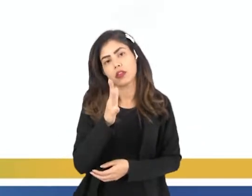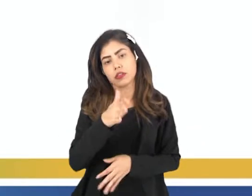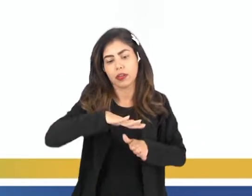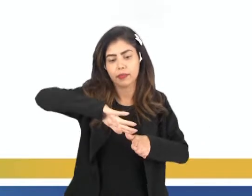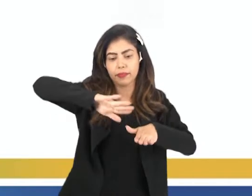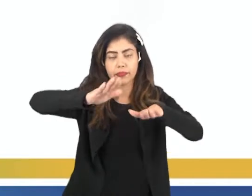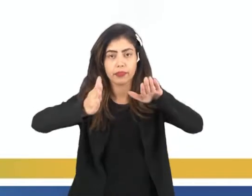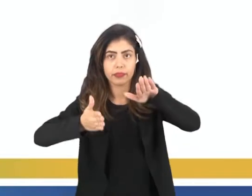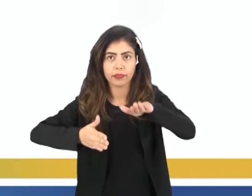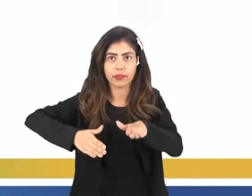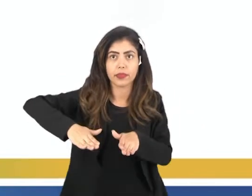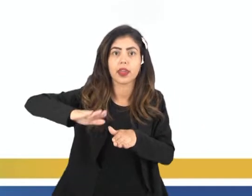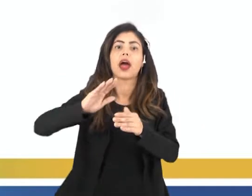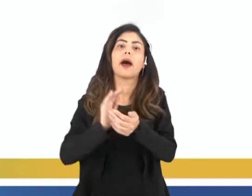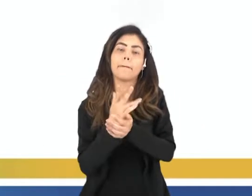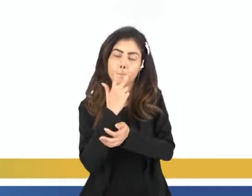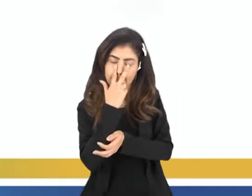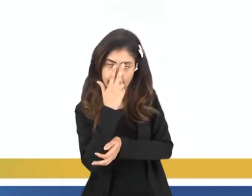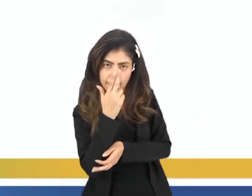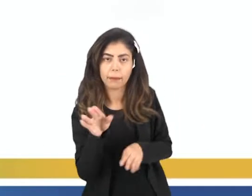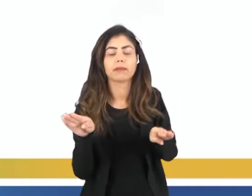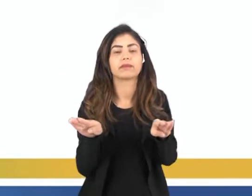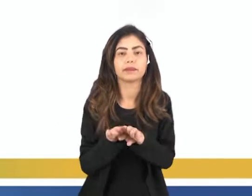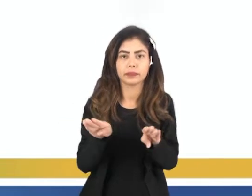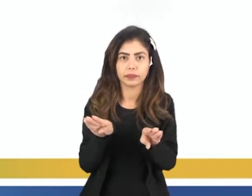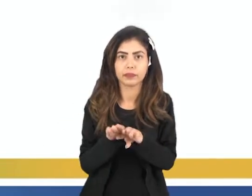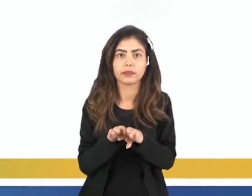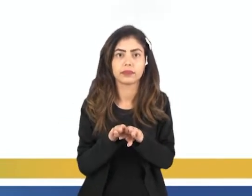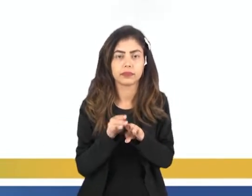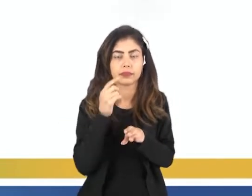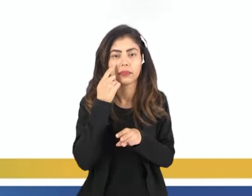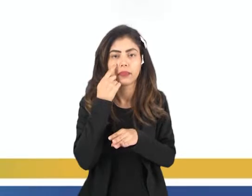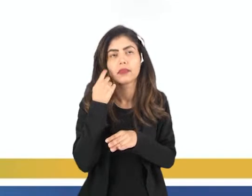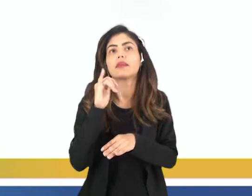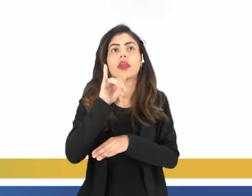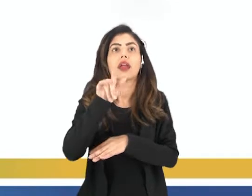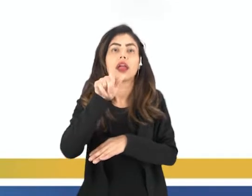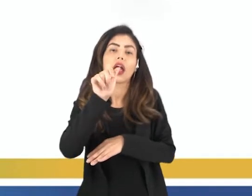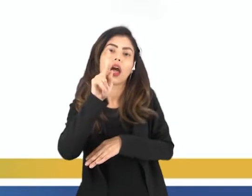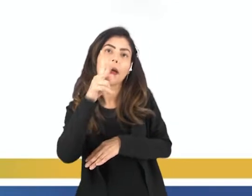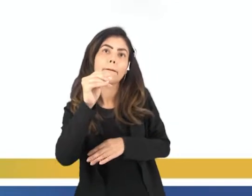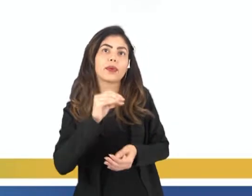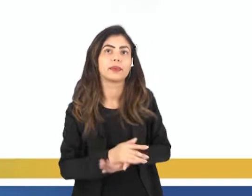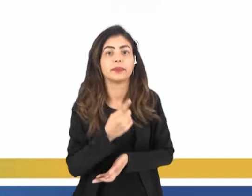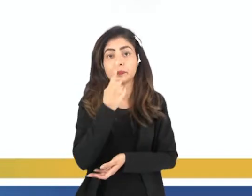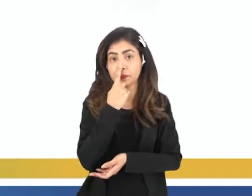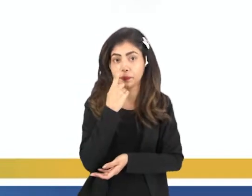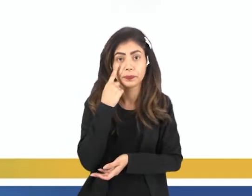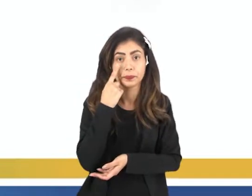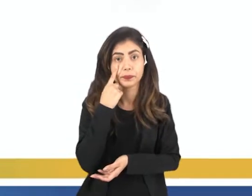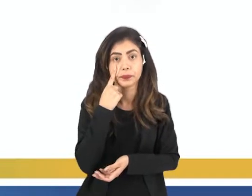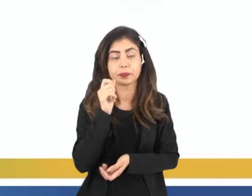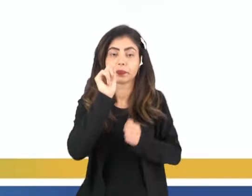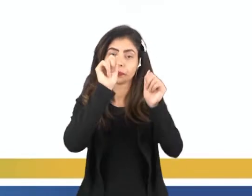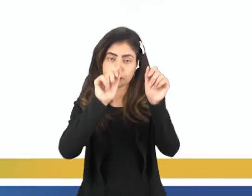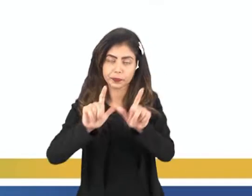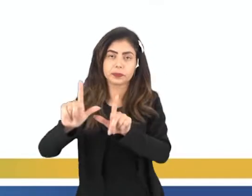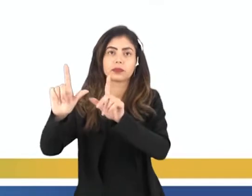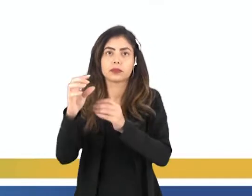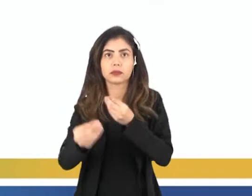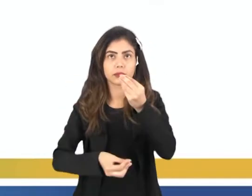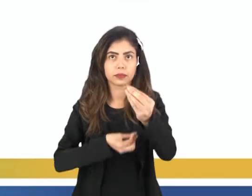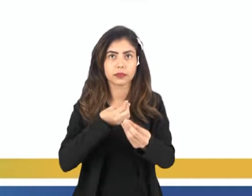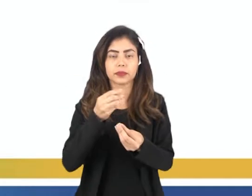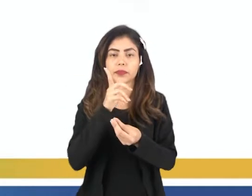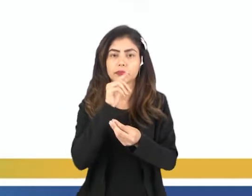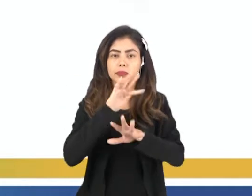a vegetação é semelhante à das matas de igapó. Então aí está na imagem mostrando um modelo